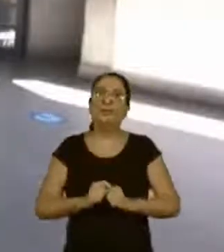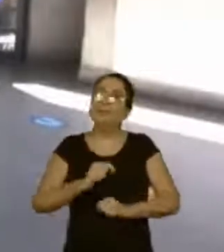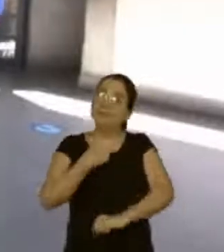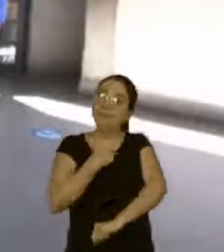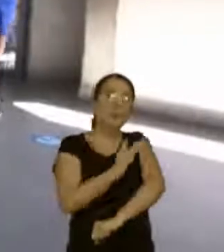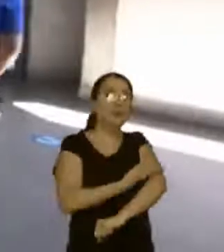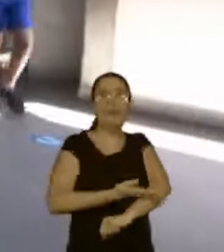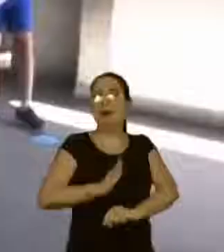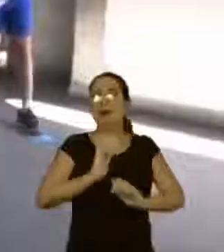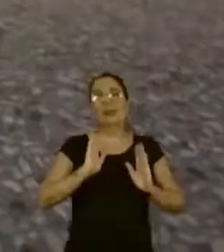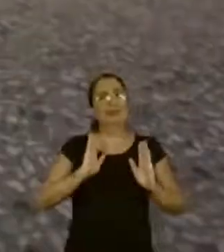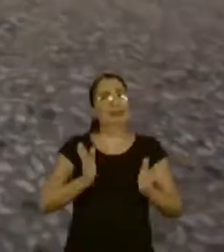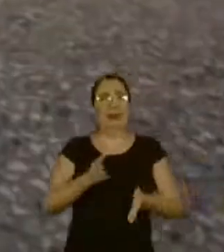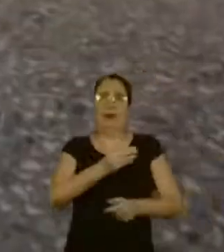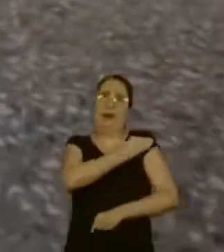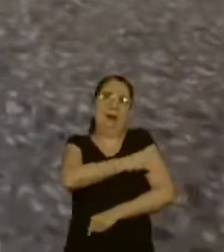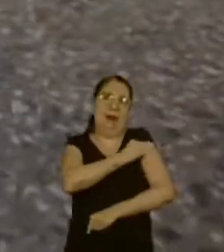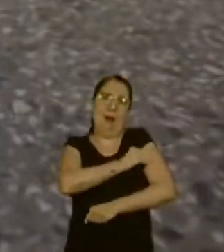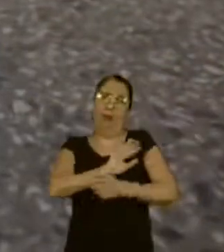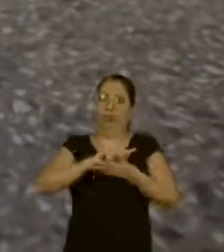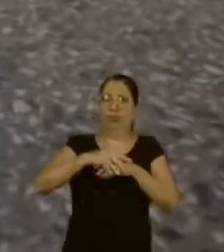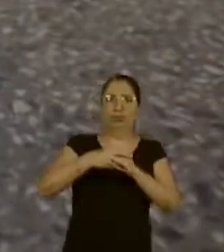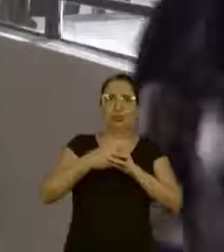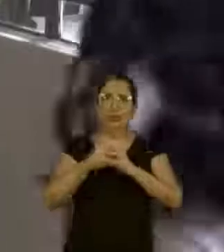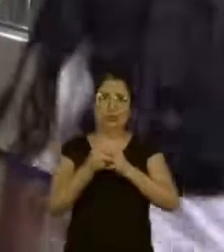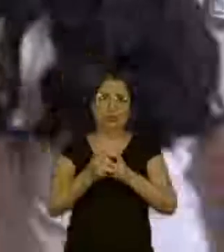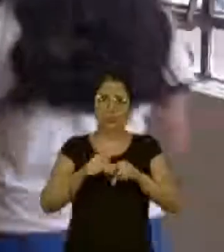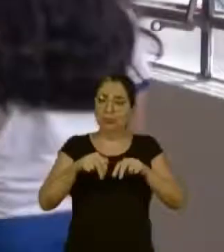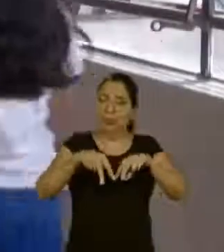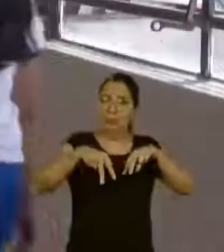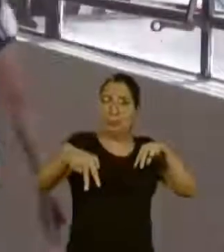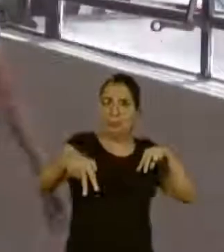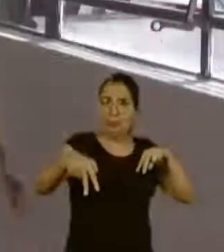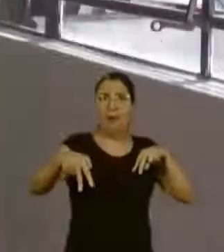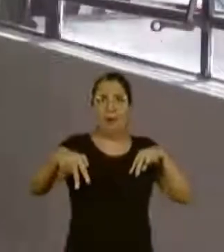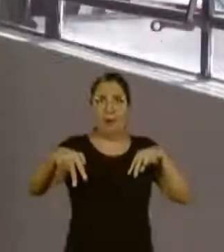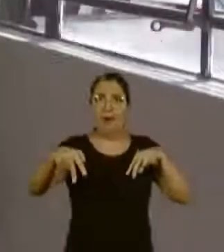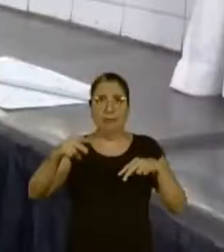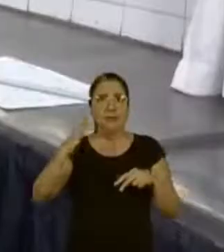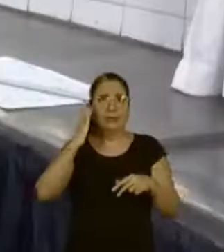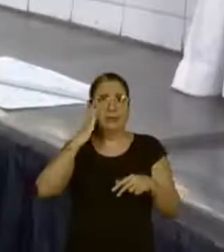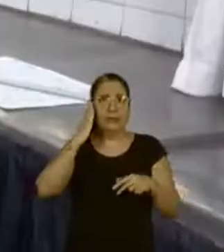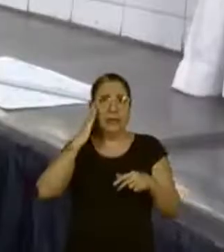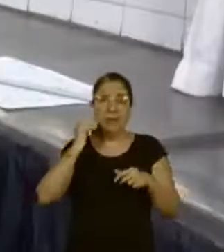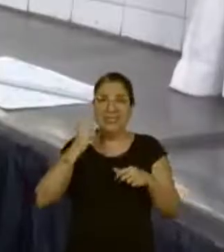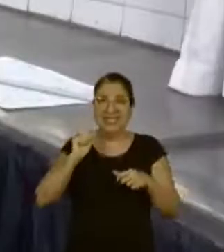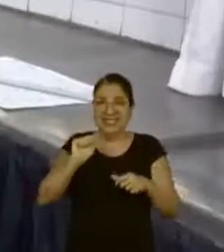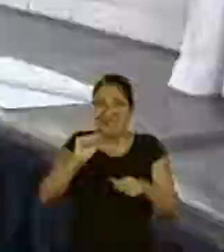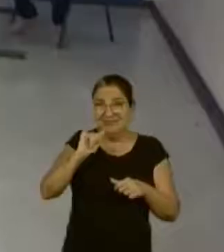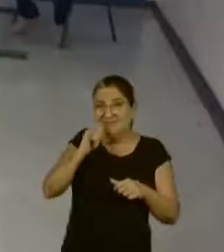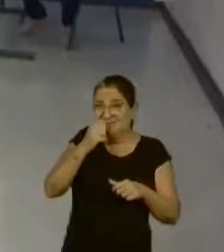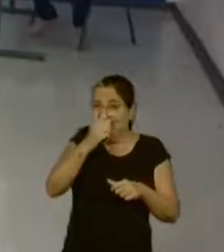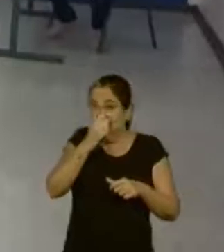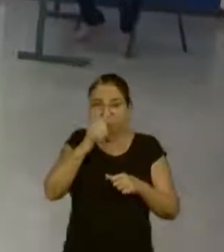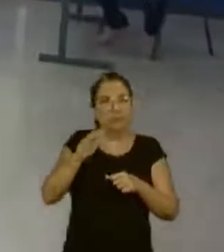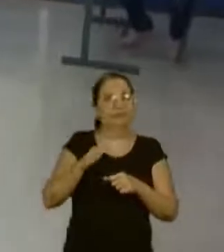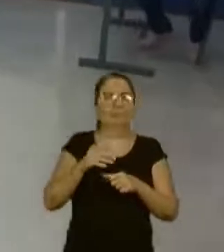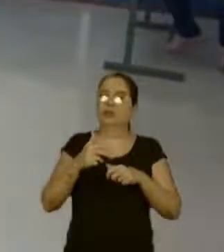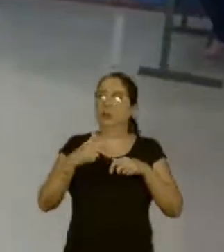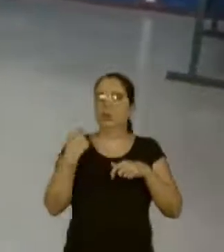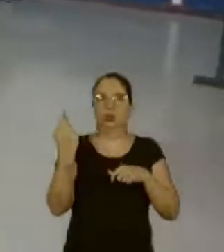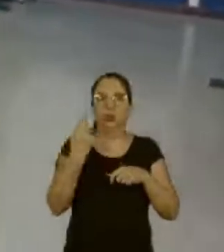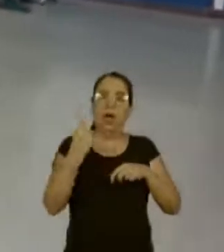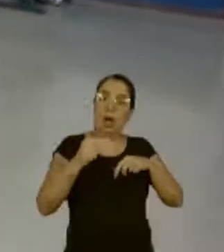normal passar álcool gel e manter distância. A sala tem menos gente. E a professora fica